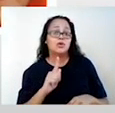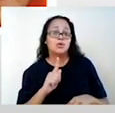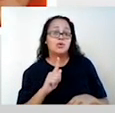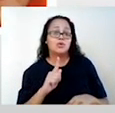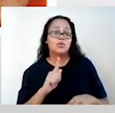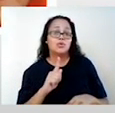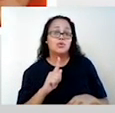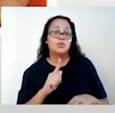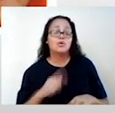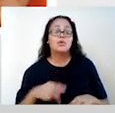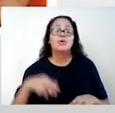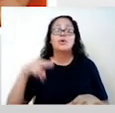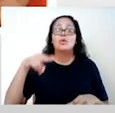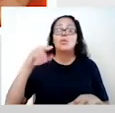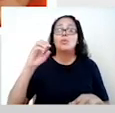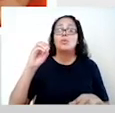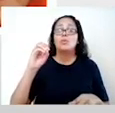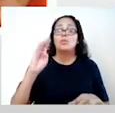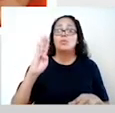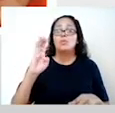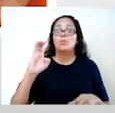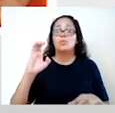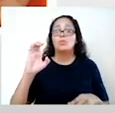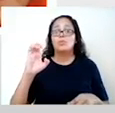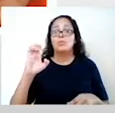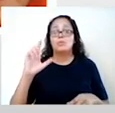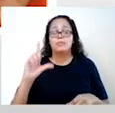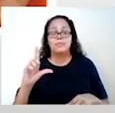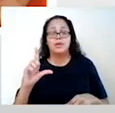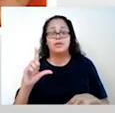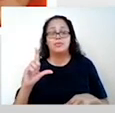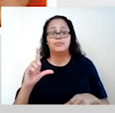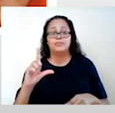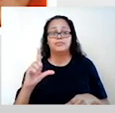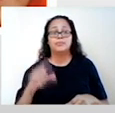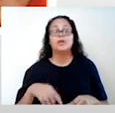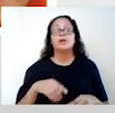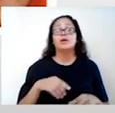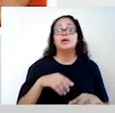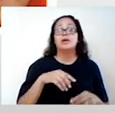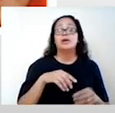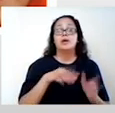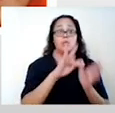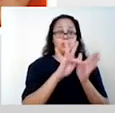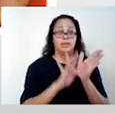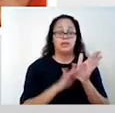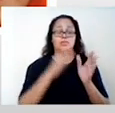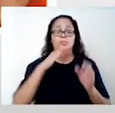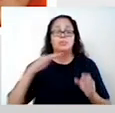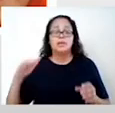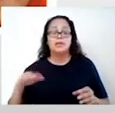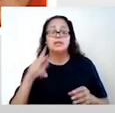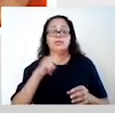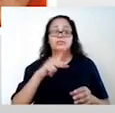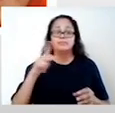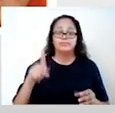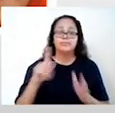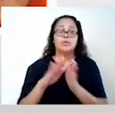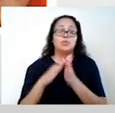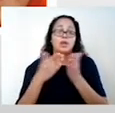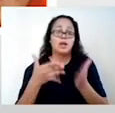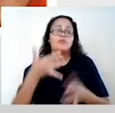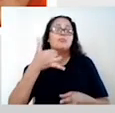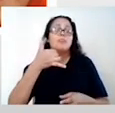aí. Olha a fala dela: uma criança, um professor, um livro e uma caneta podem mudar o